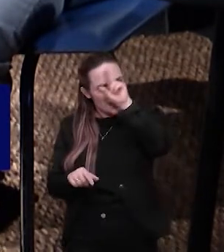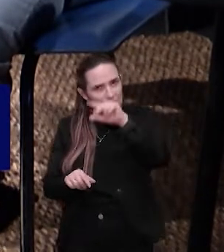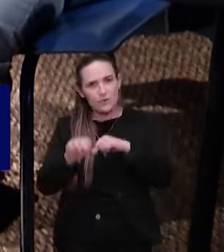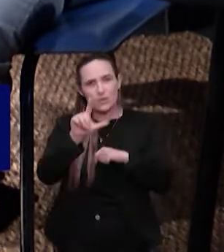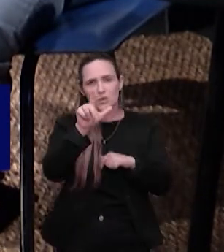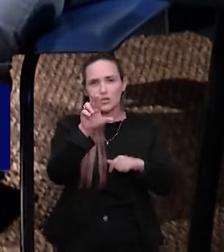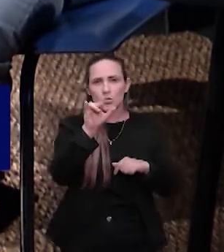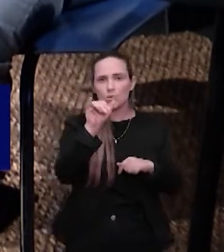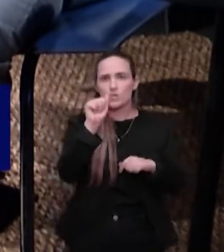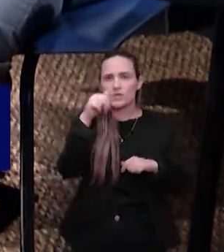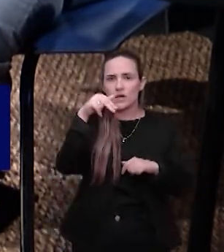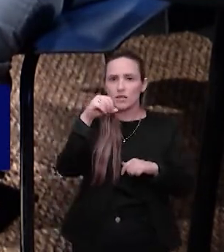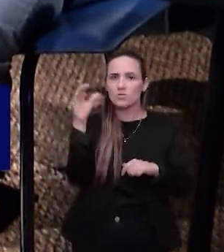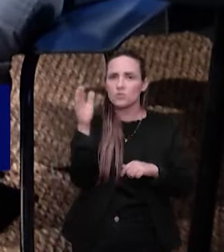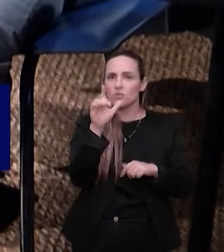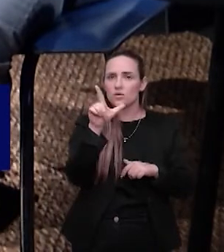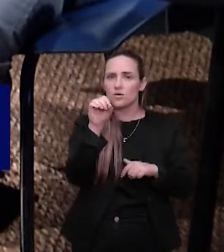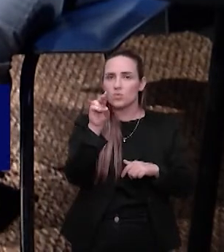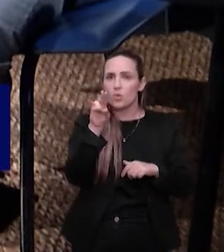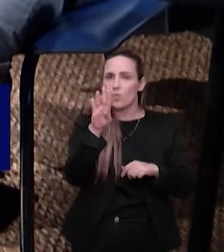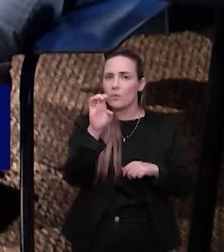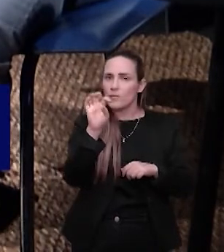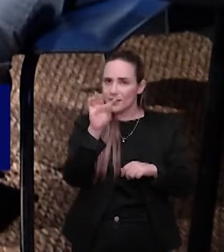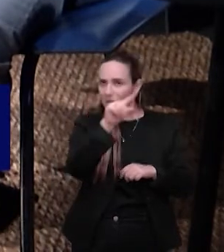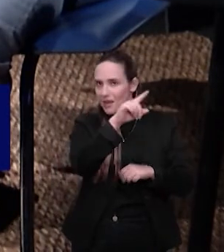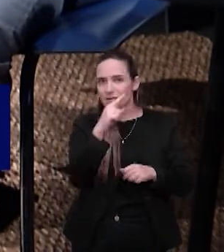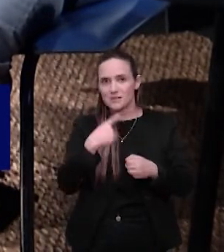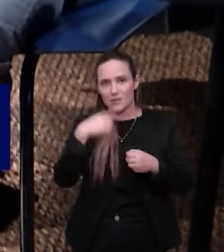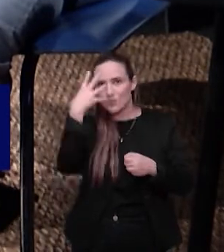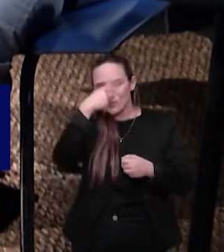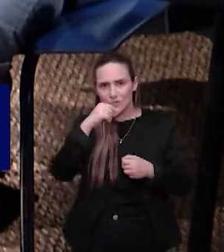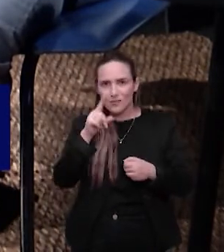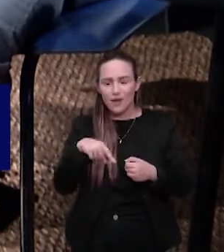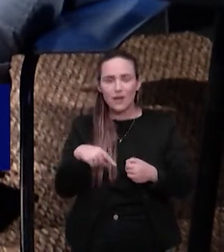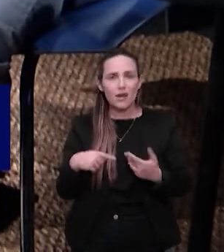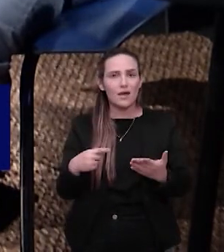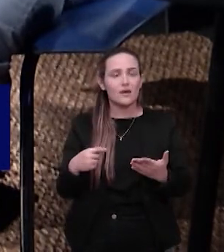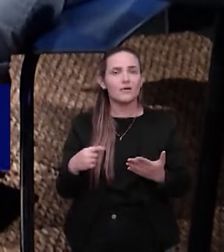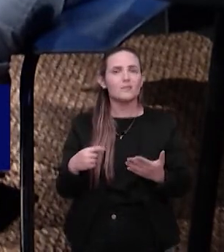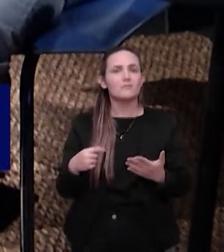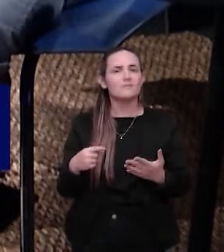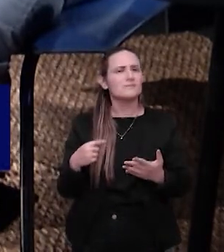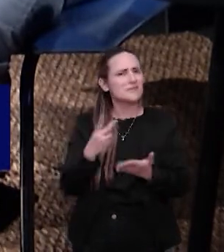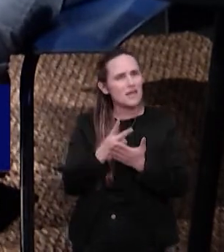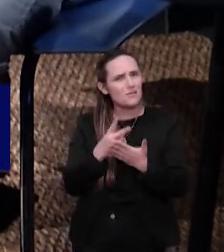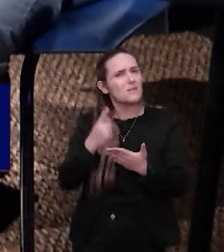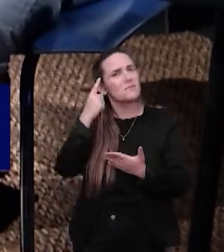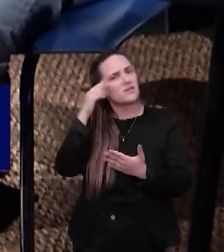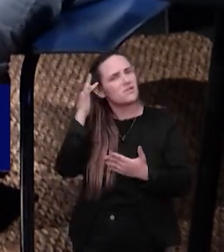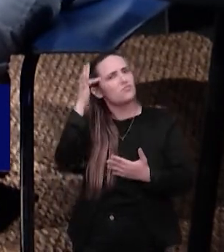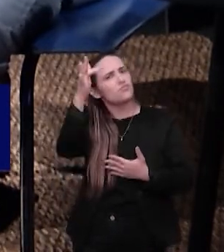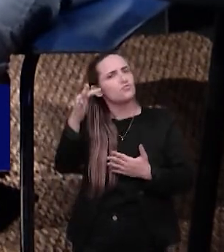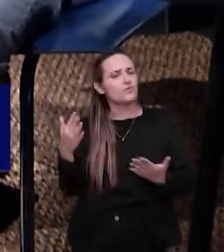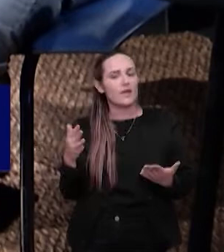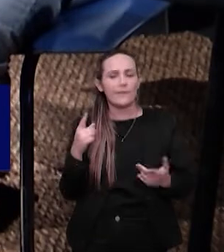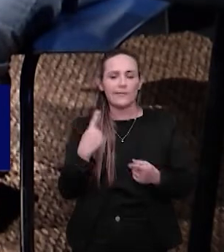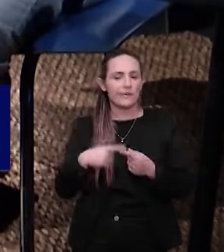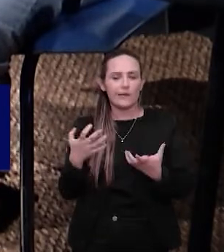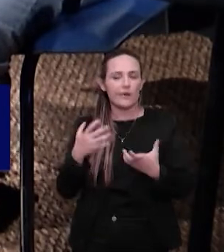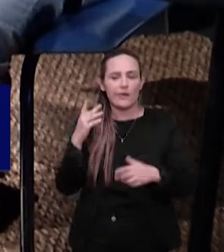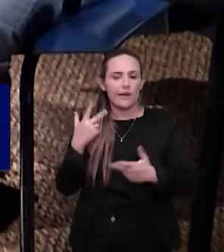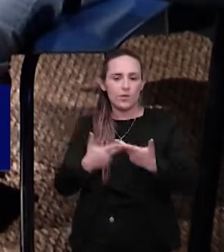Bonito também. Até hoje. E às vezes o MP, ele atua, ainda mais na questão ambiental, né, com a visão de futuro, né? Com certeza. E a gente é